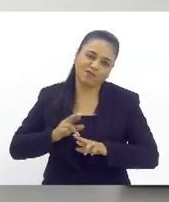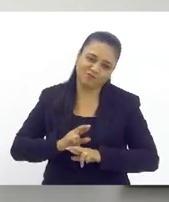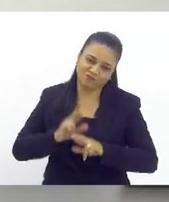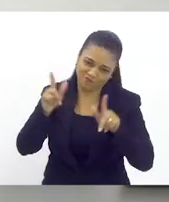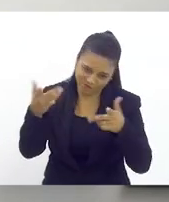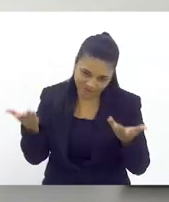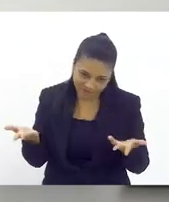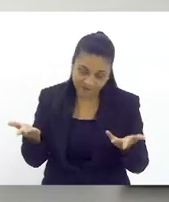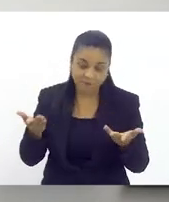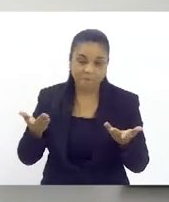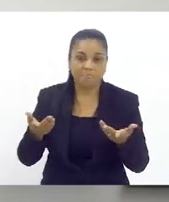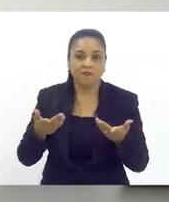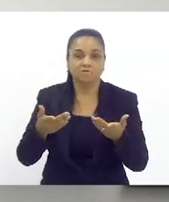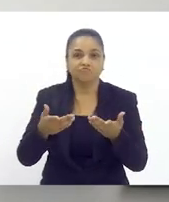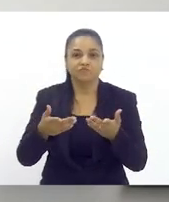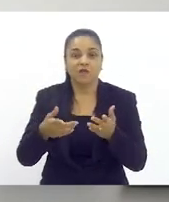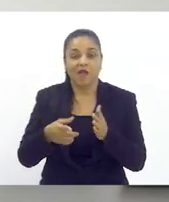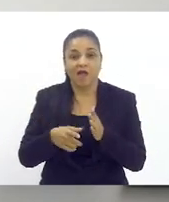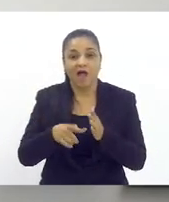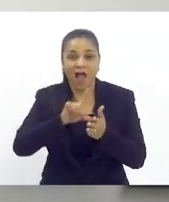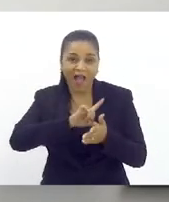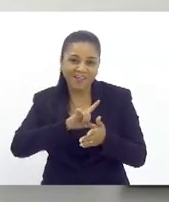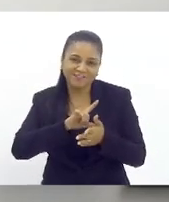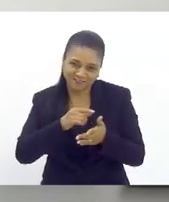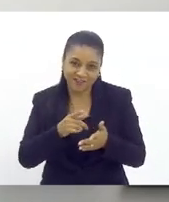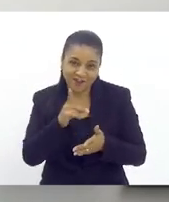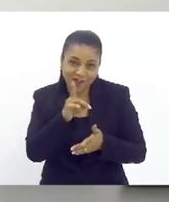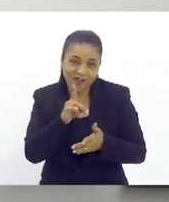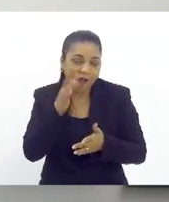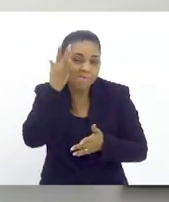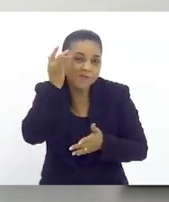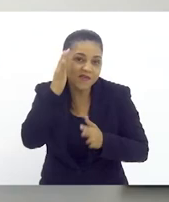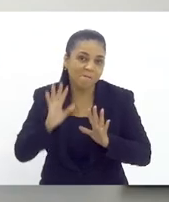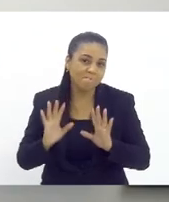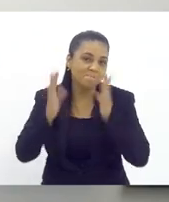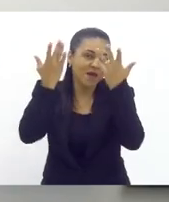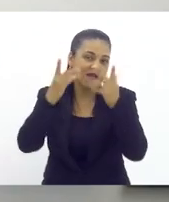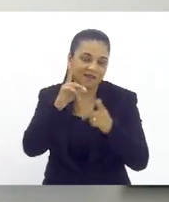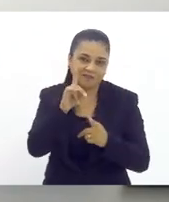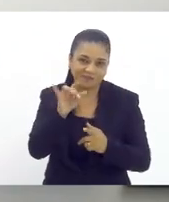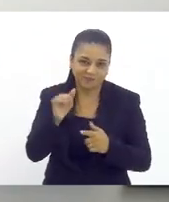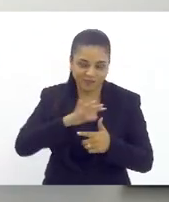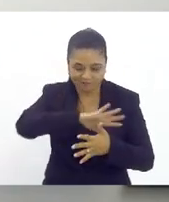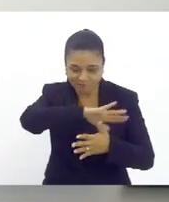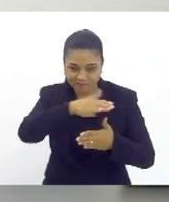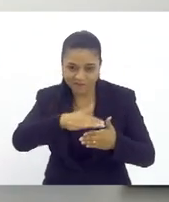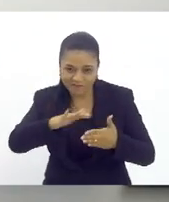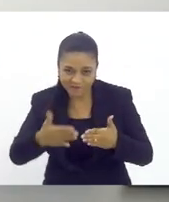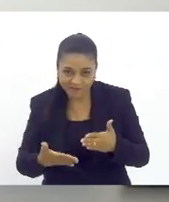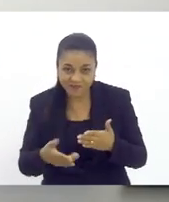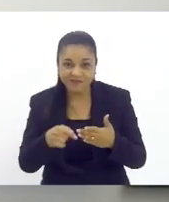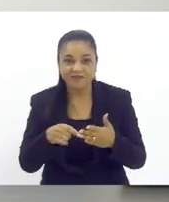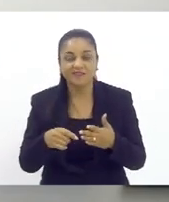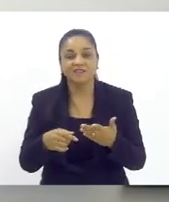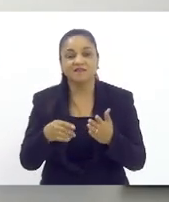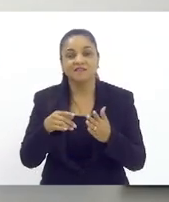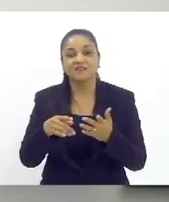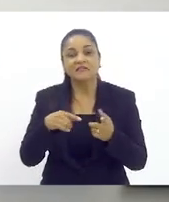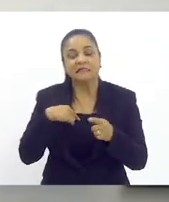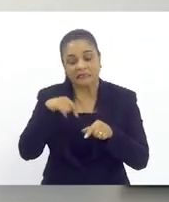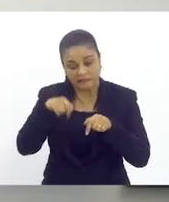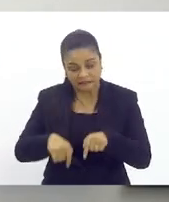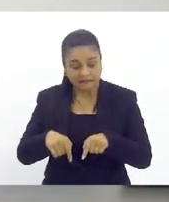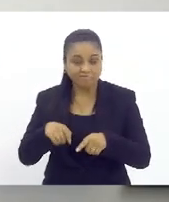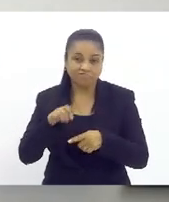então na véspera do dia da Mata Atlântica a gente está comemorando amanhã se a gente sair daqui com uma clareza de que o Estado tem muito